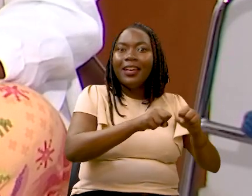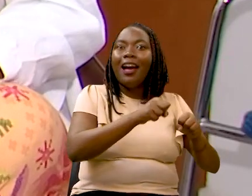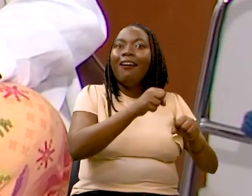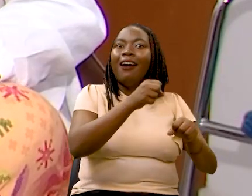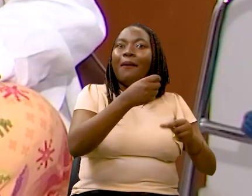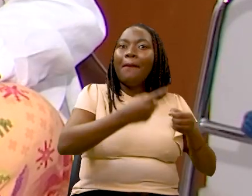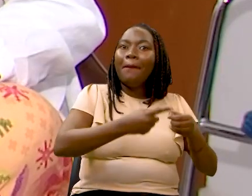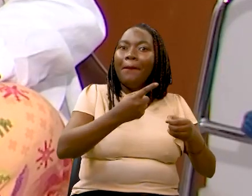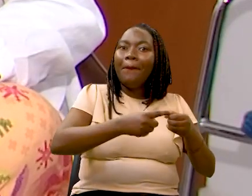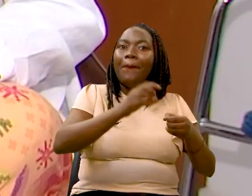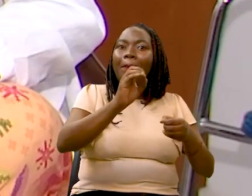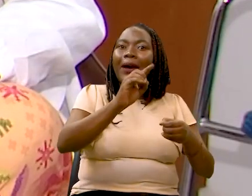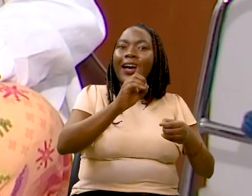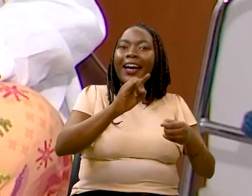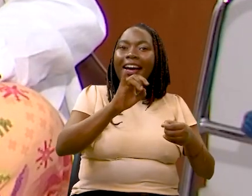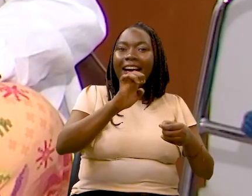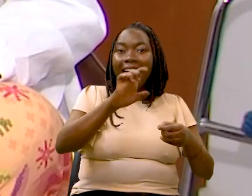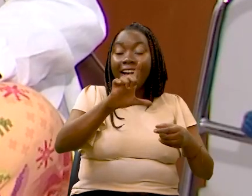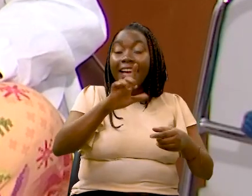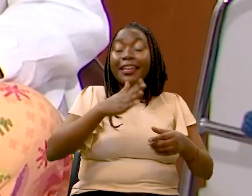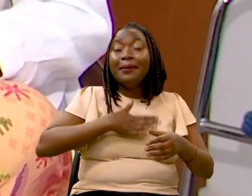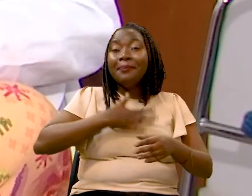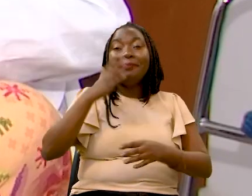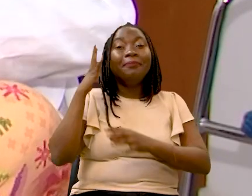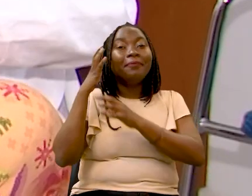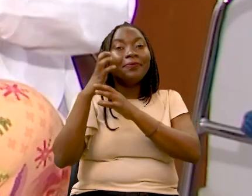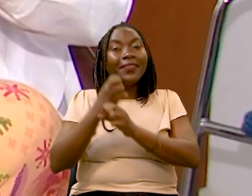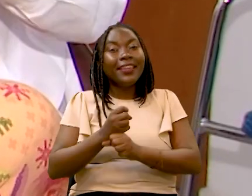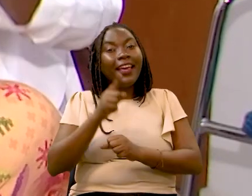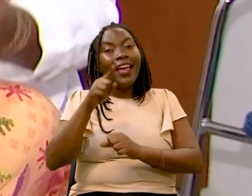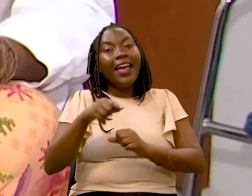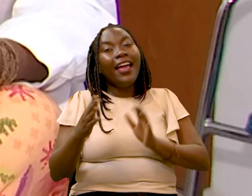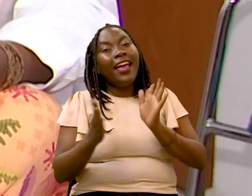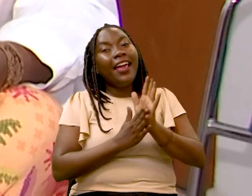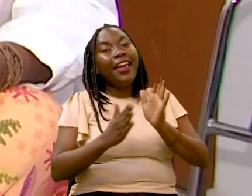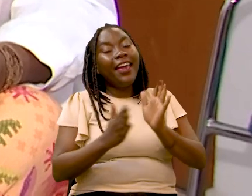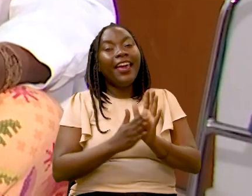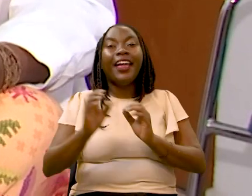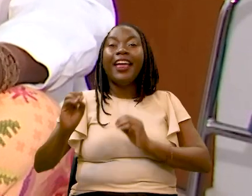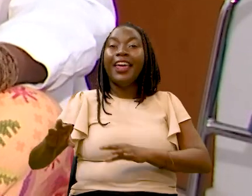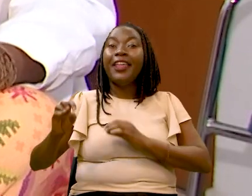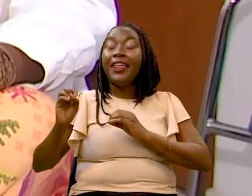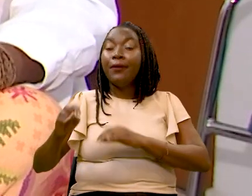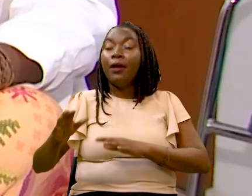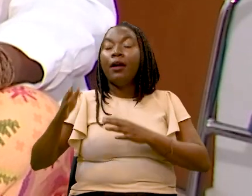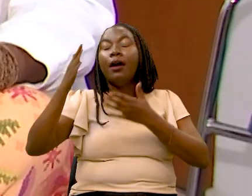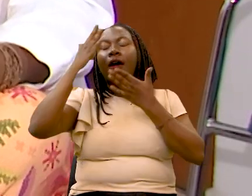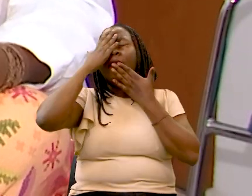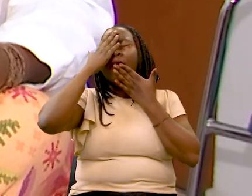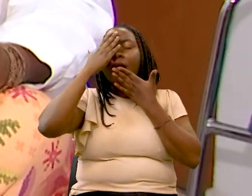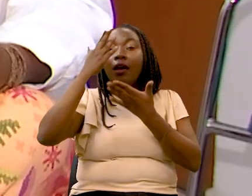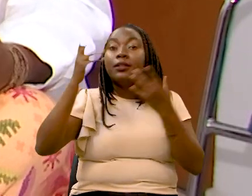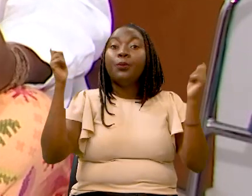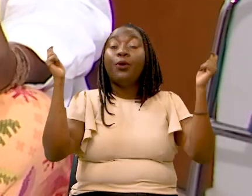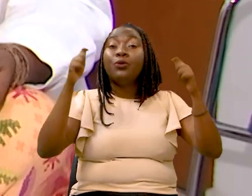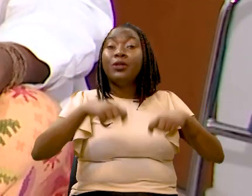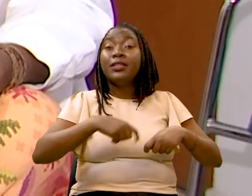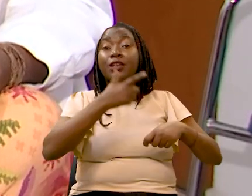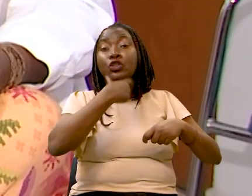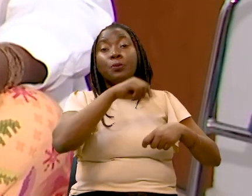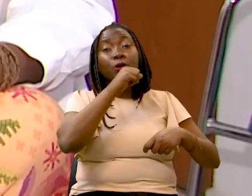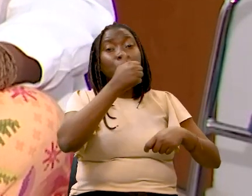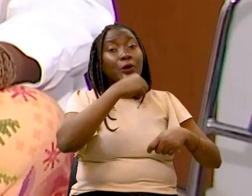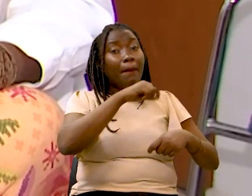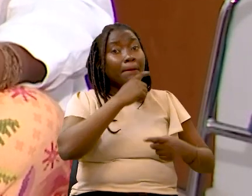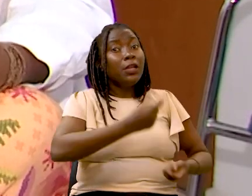Osiel, complexo do Osiel, e a minha trajetória foi pautada na educação e graças à oportunidade